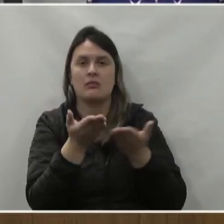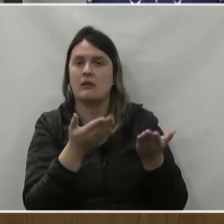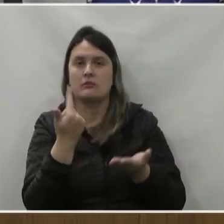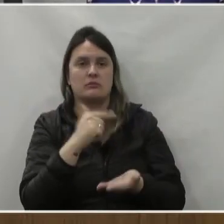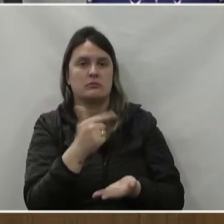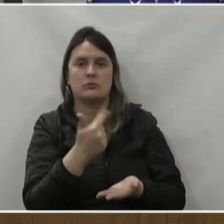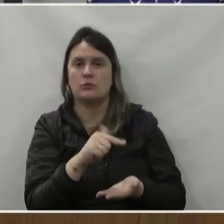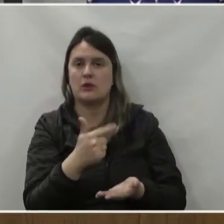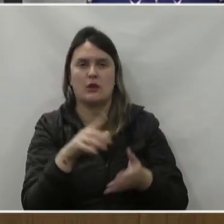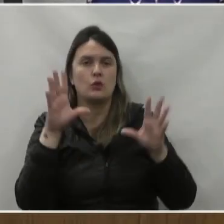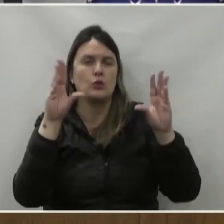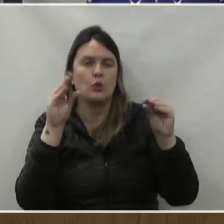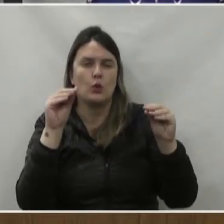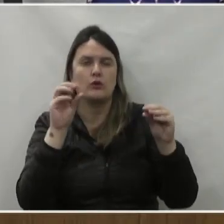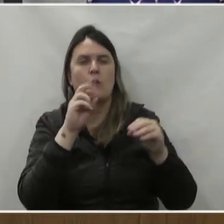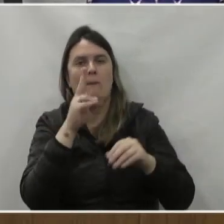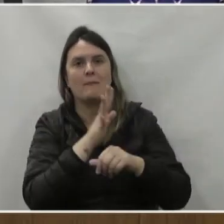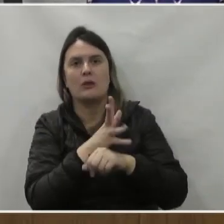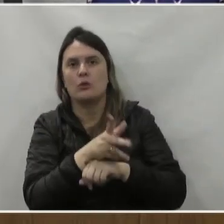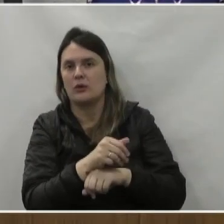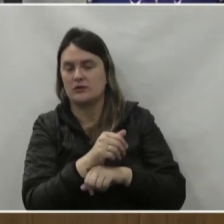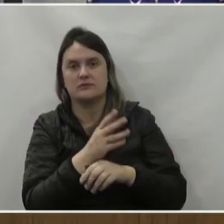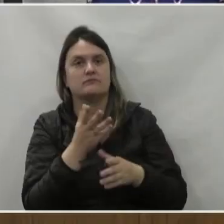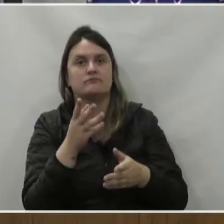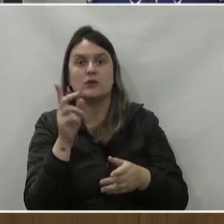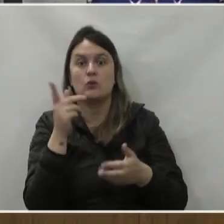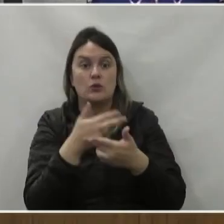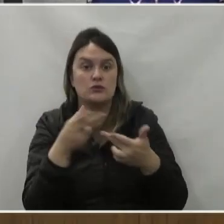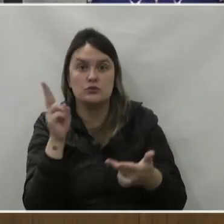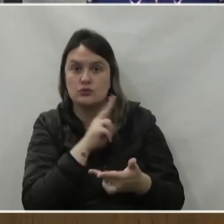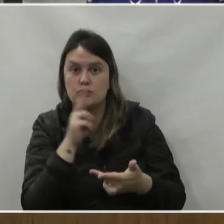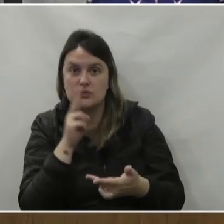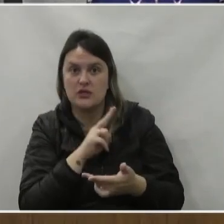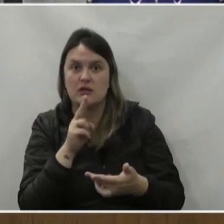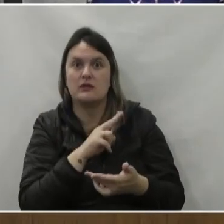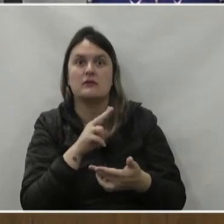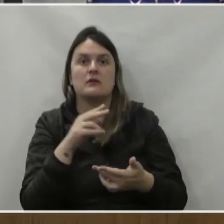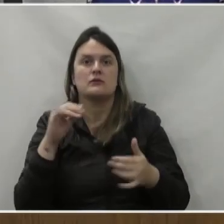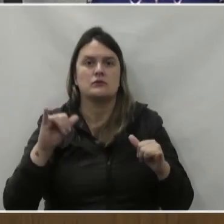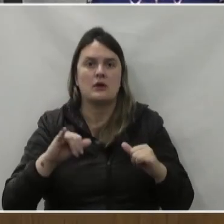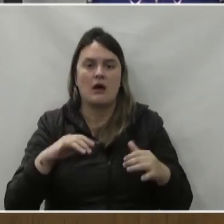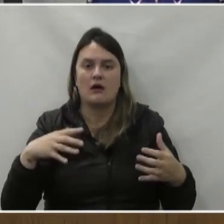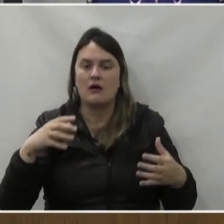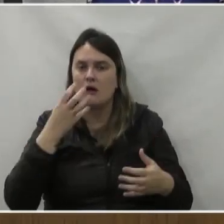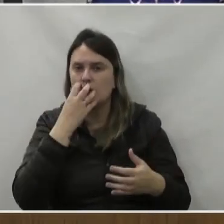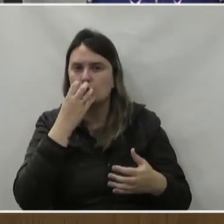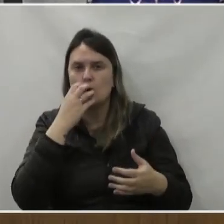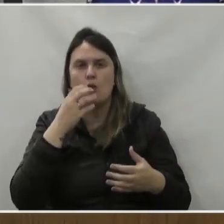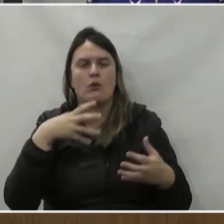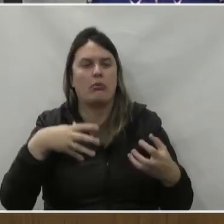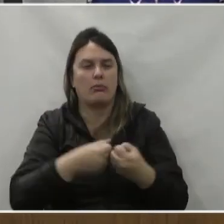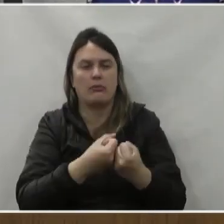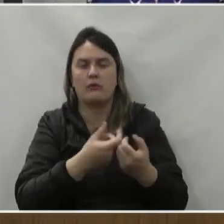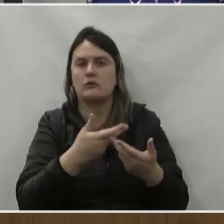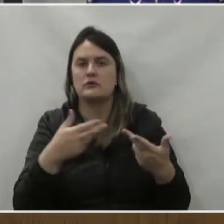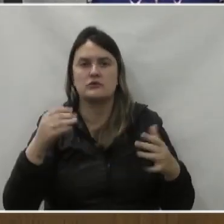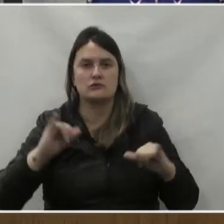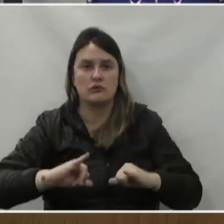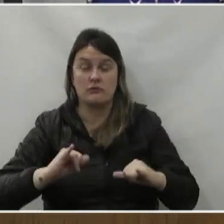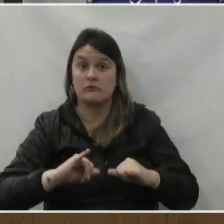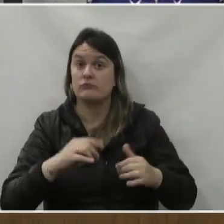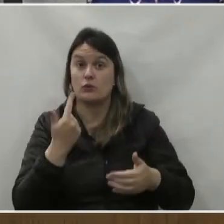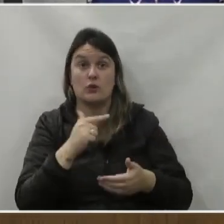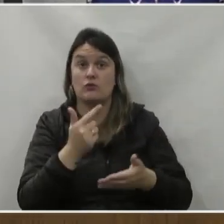sendo realizado, deixando de atender casos urgentes de maltratos e atropelamentos. Tal